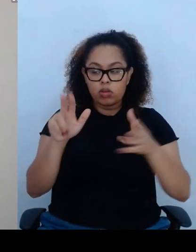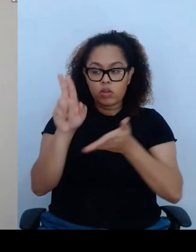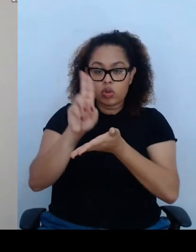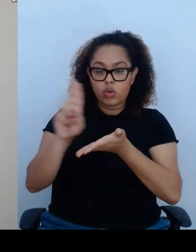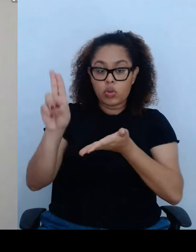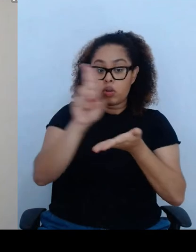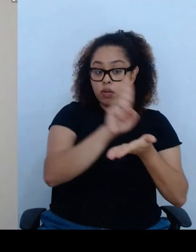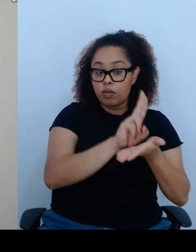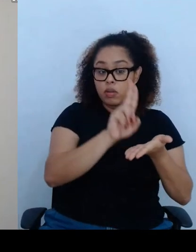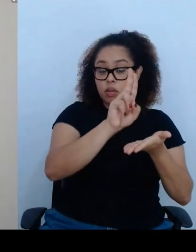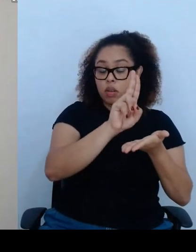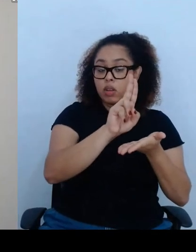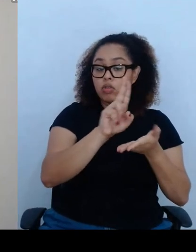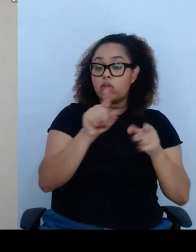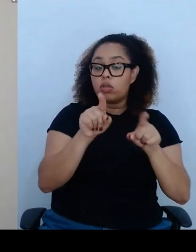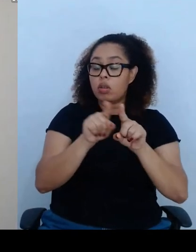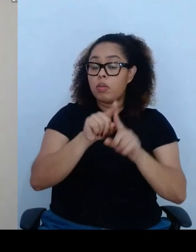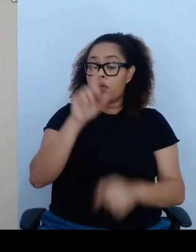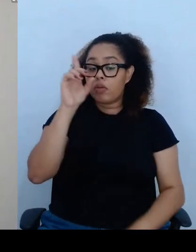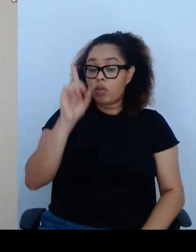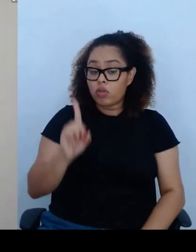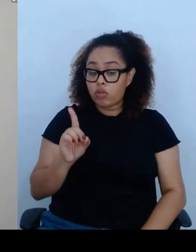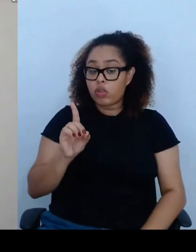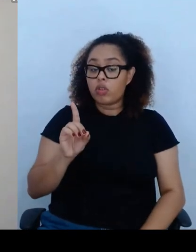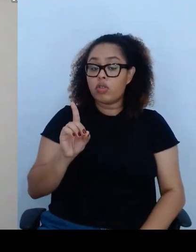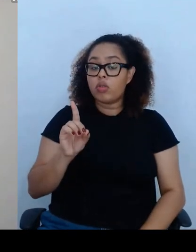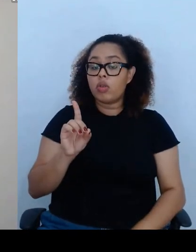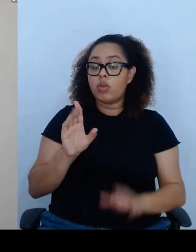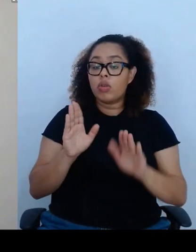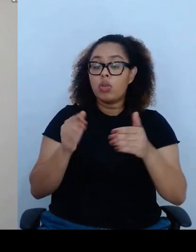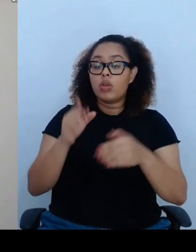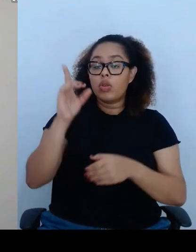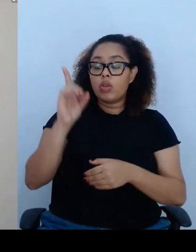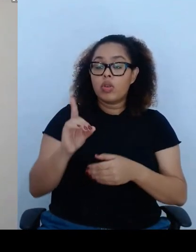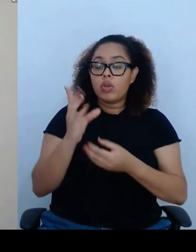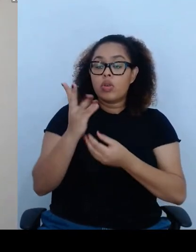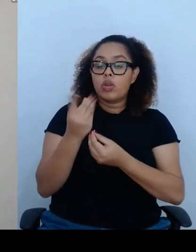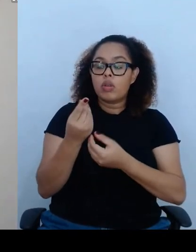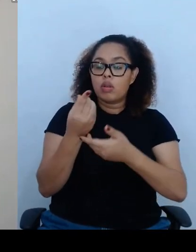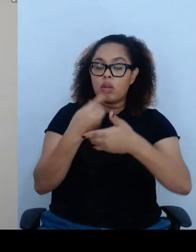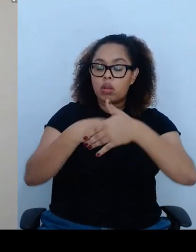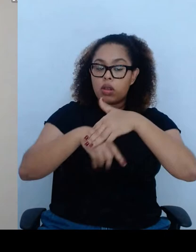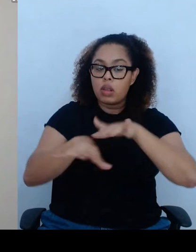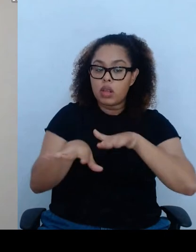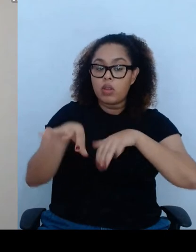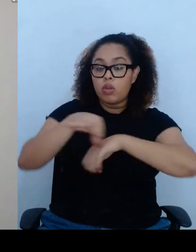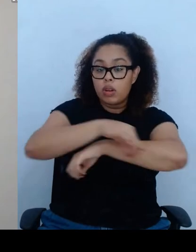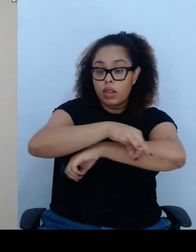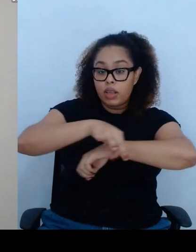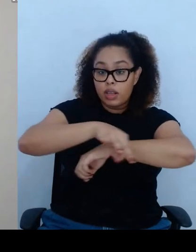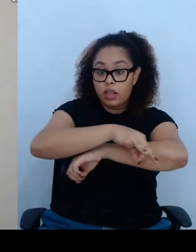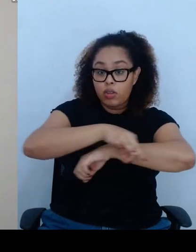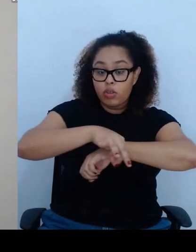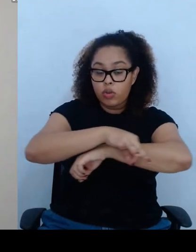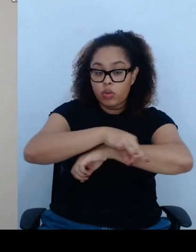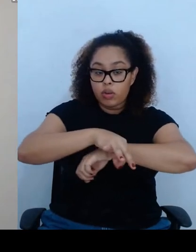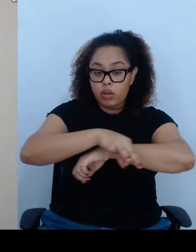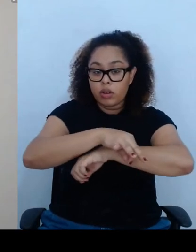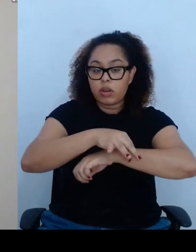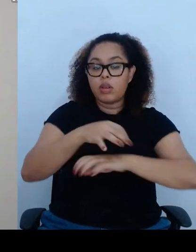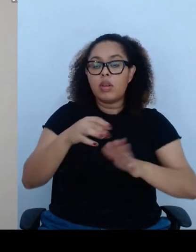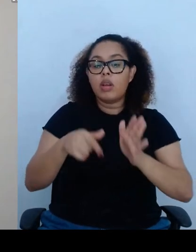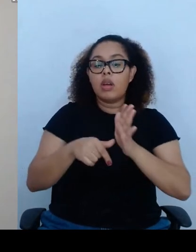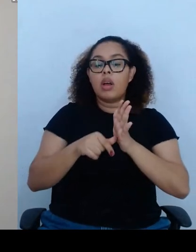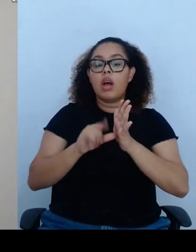onde foi diretor executivo da faculdade de Arte Design e arquitetura antes de ingressar na universidade